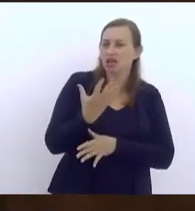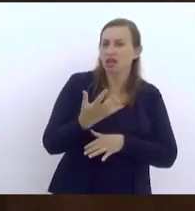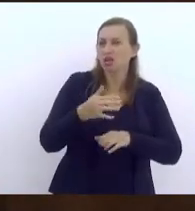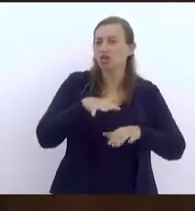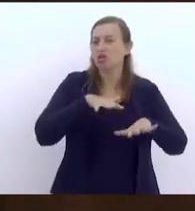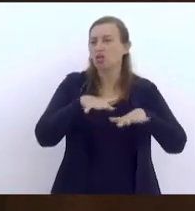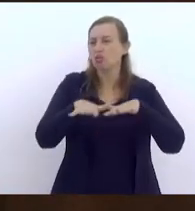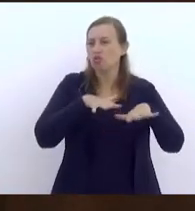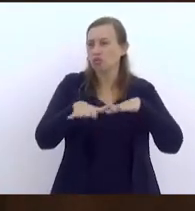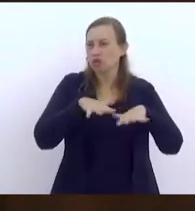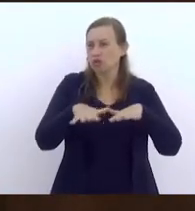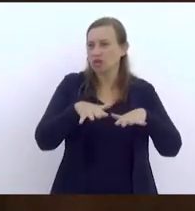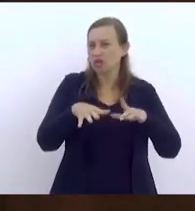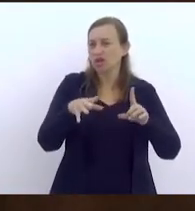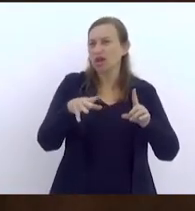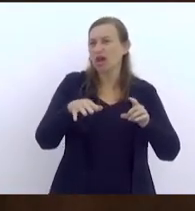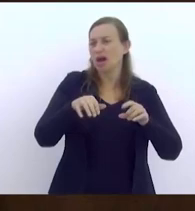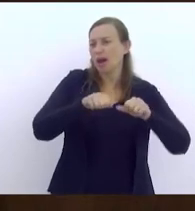a marcha